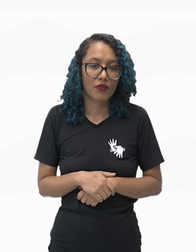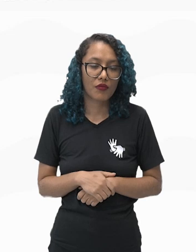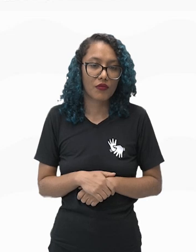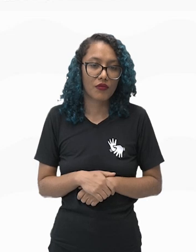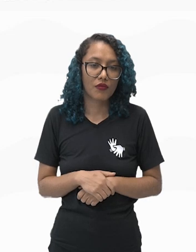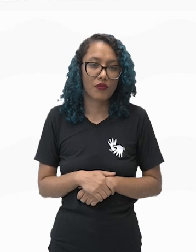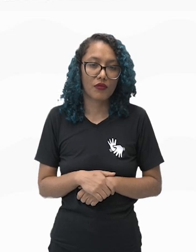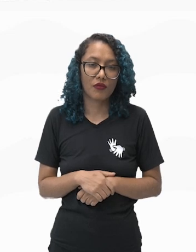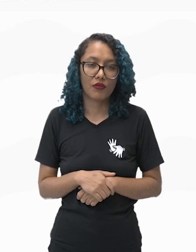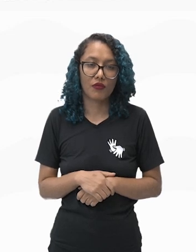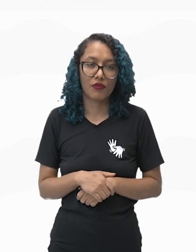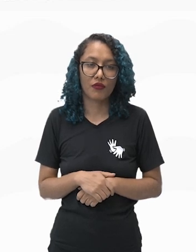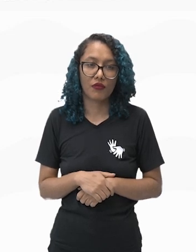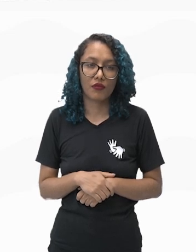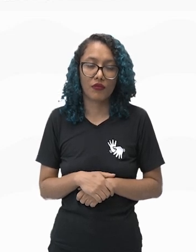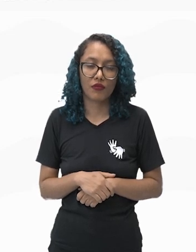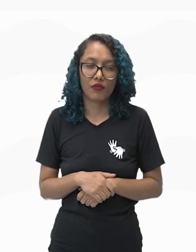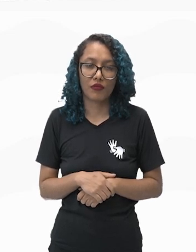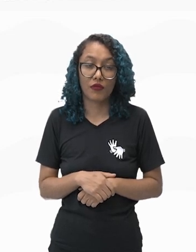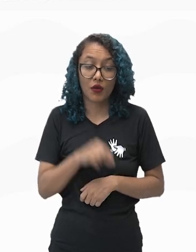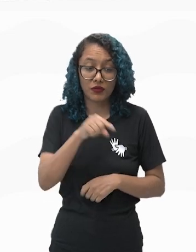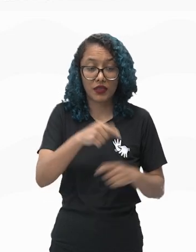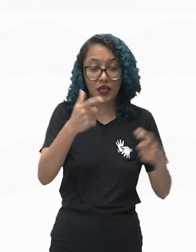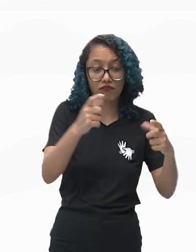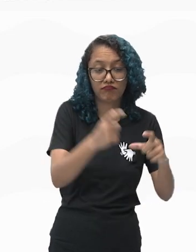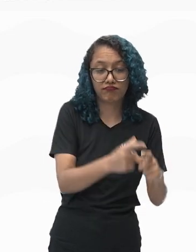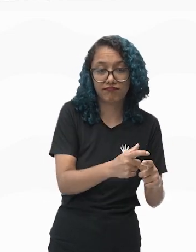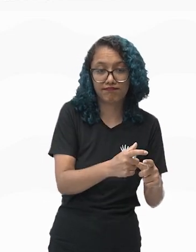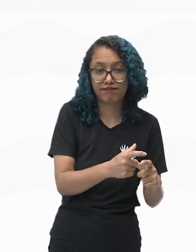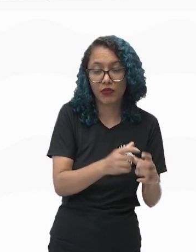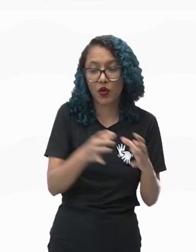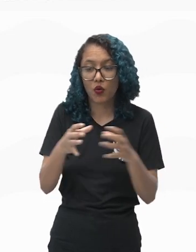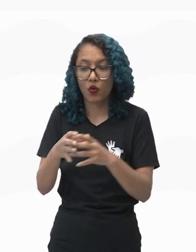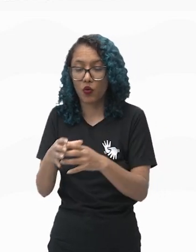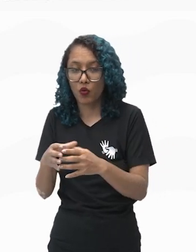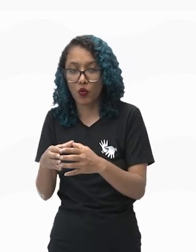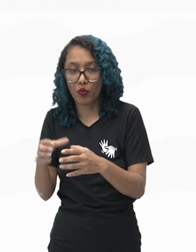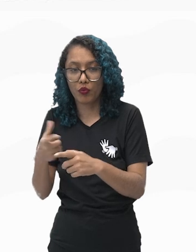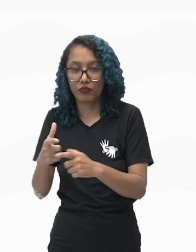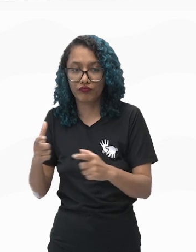censo, ela diminuiu. Então, os brancos passaram para